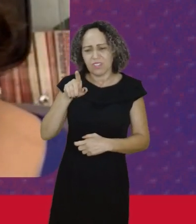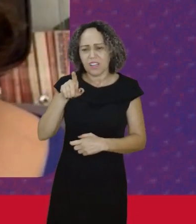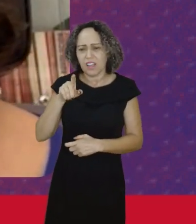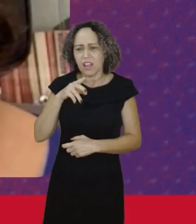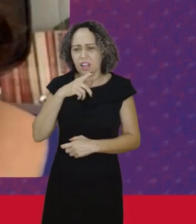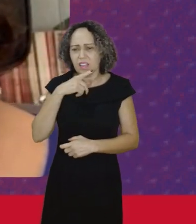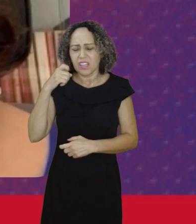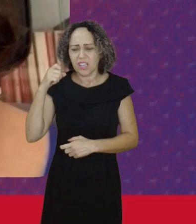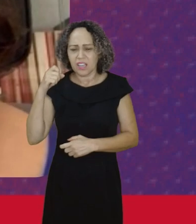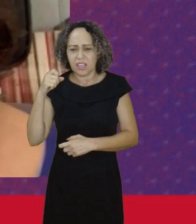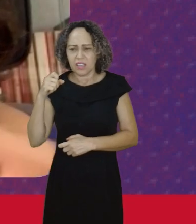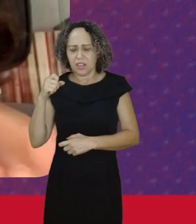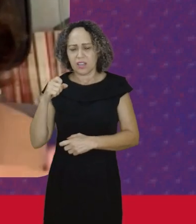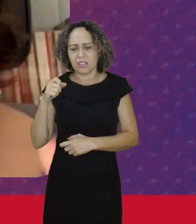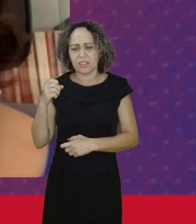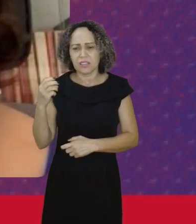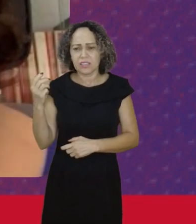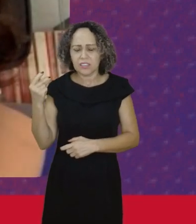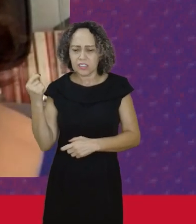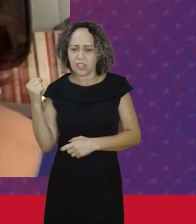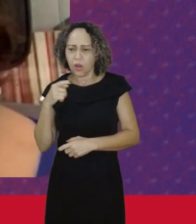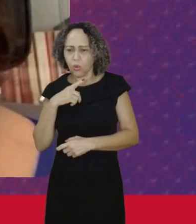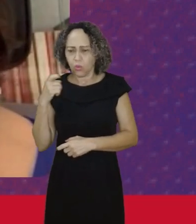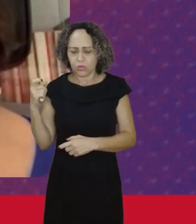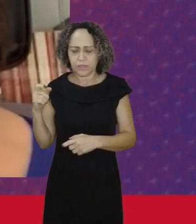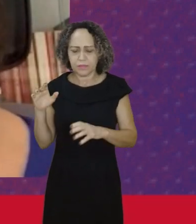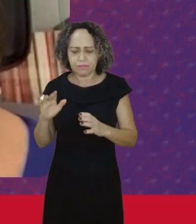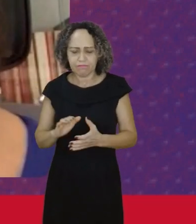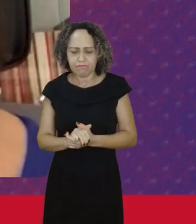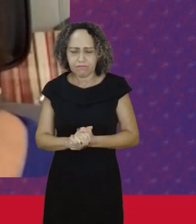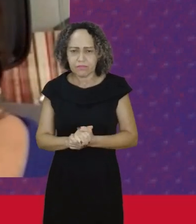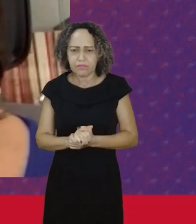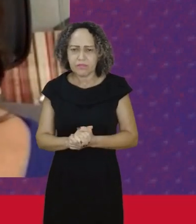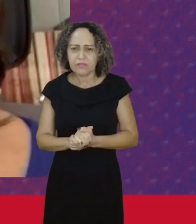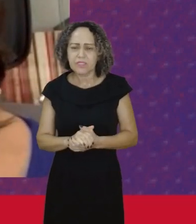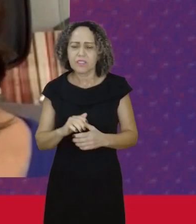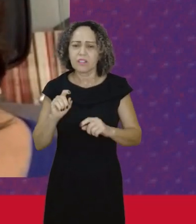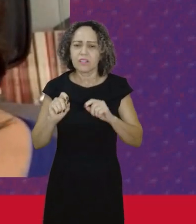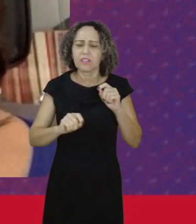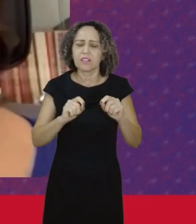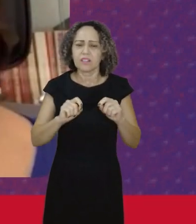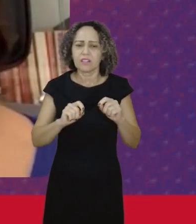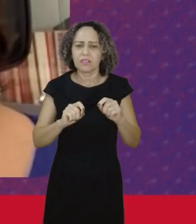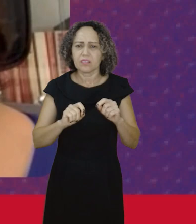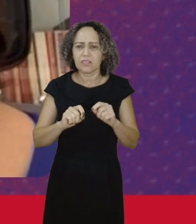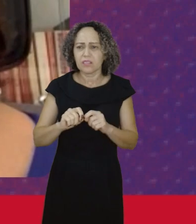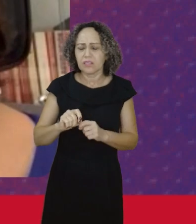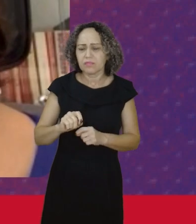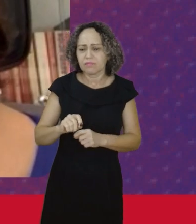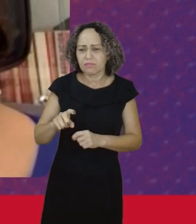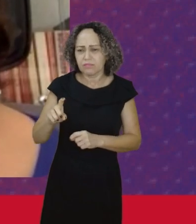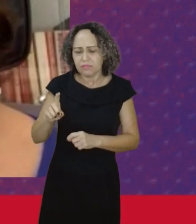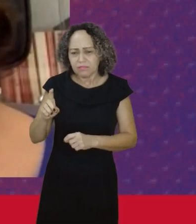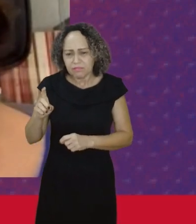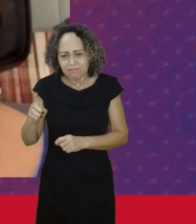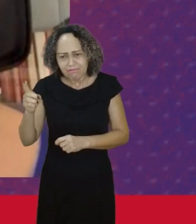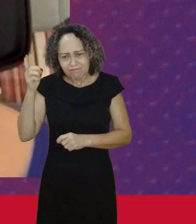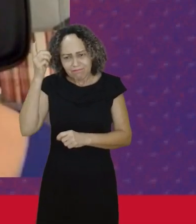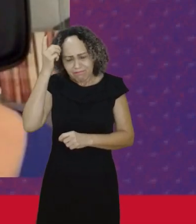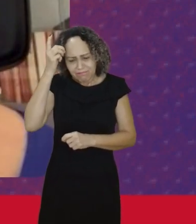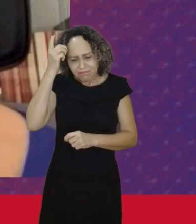quero falar, portanto, um pouquinho com vocês da chamada doutrina de segurança nacional, e